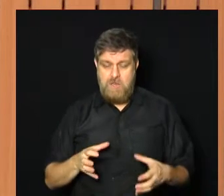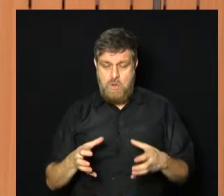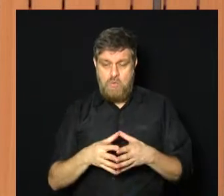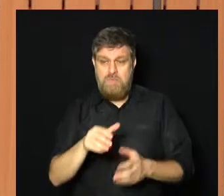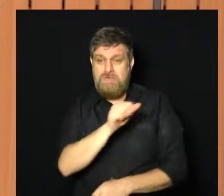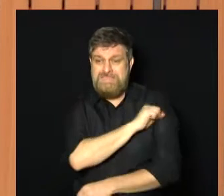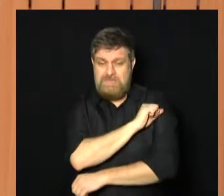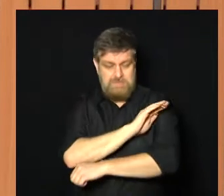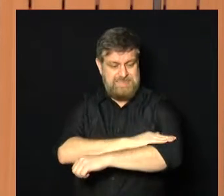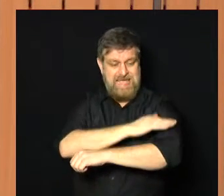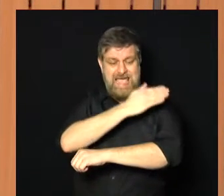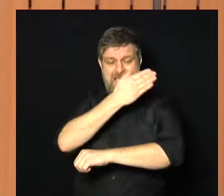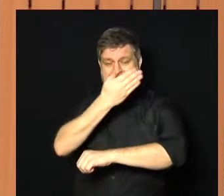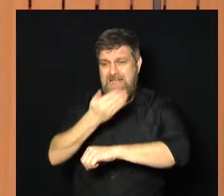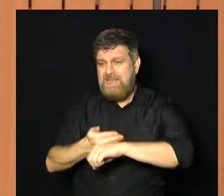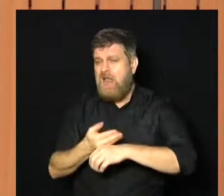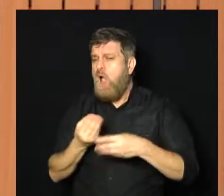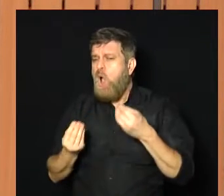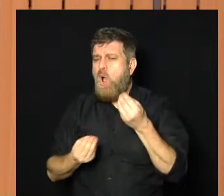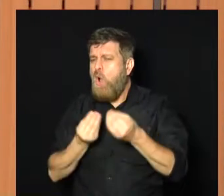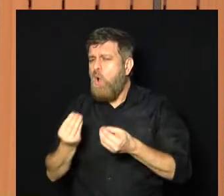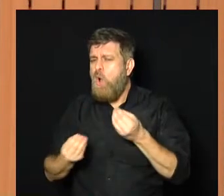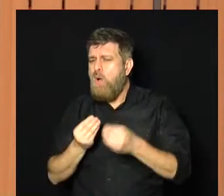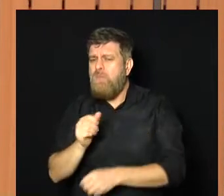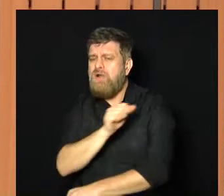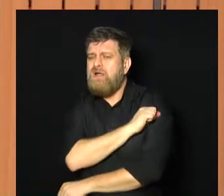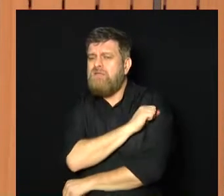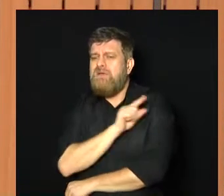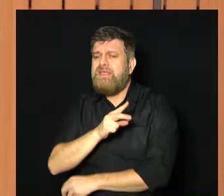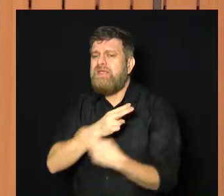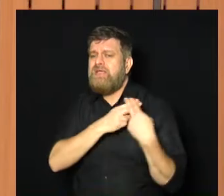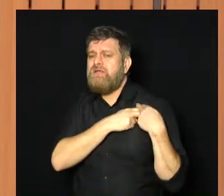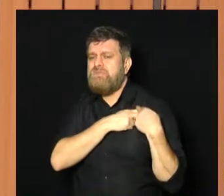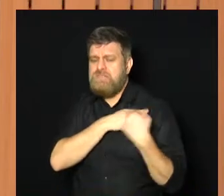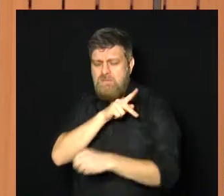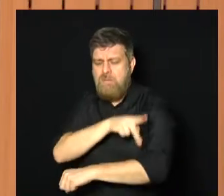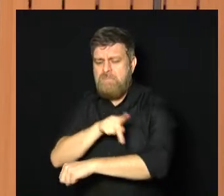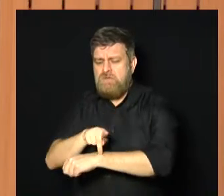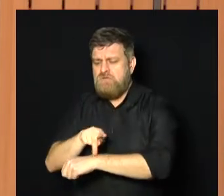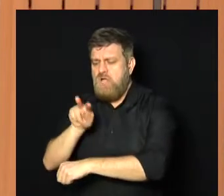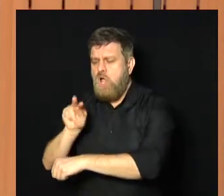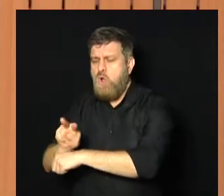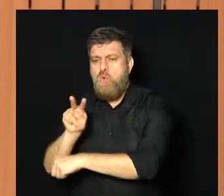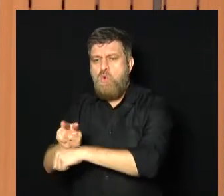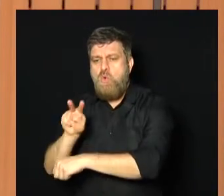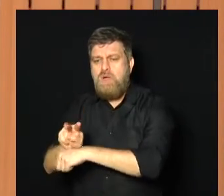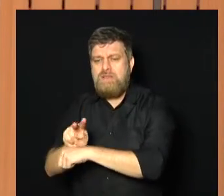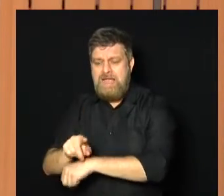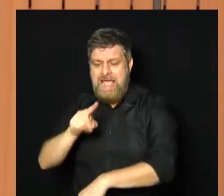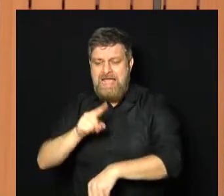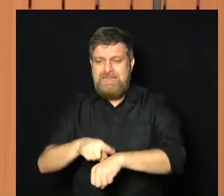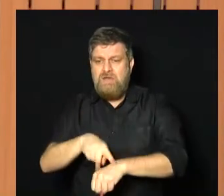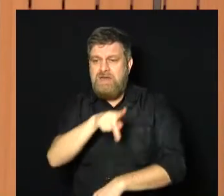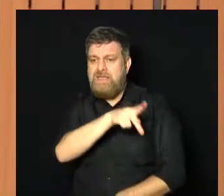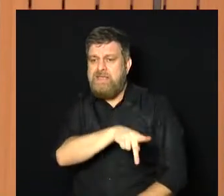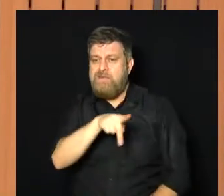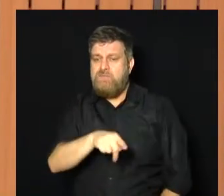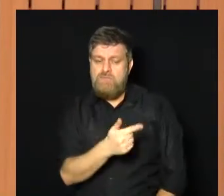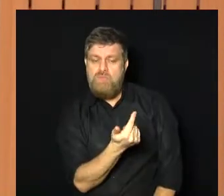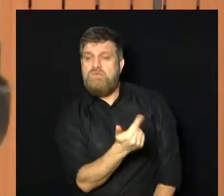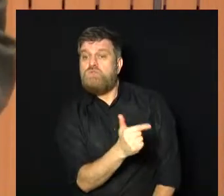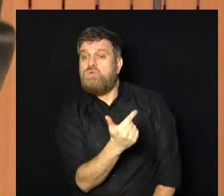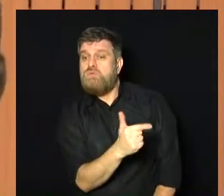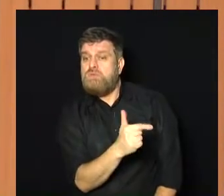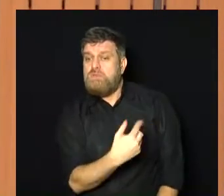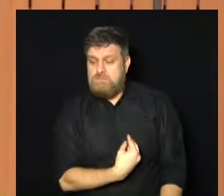integral, como que ficam a parte pedagógica quando o professor não está presente?